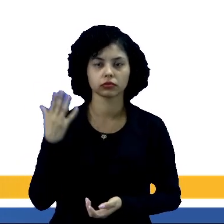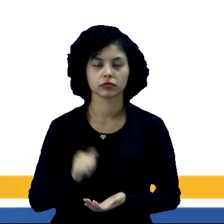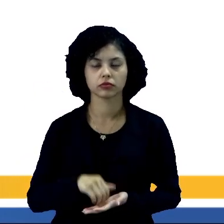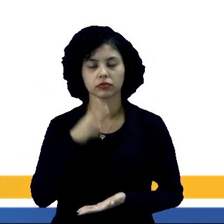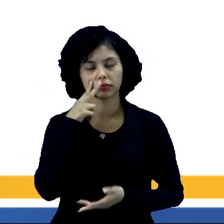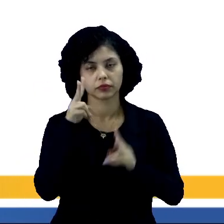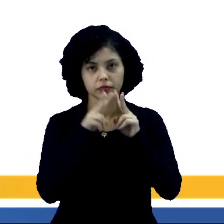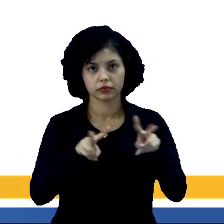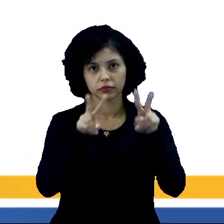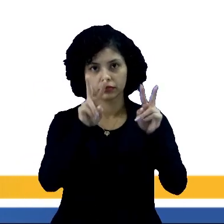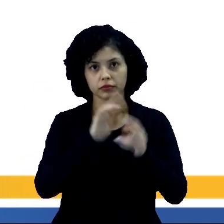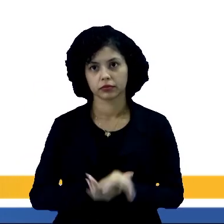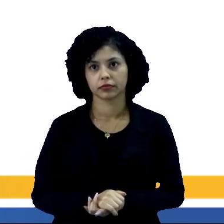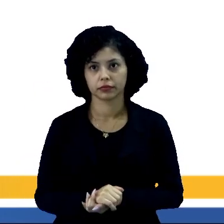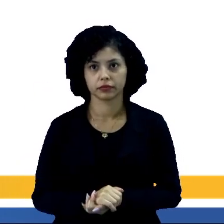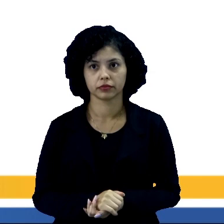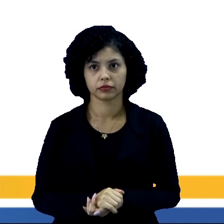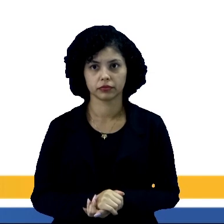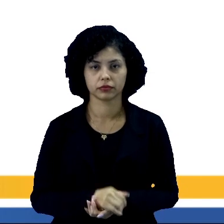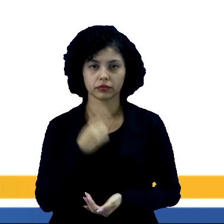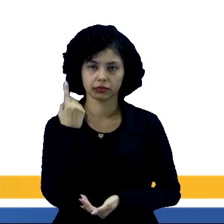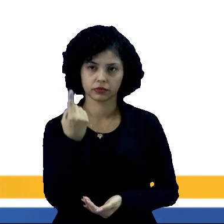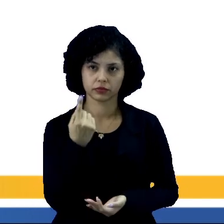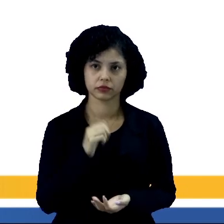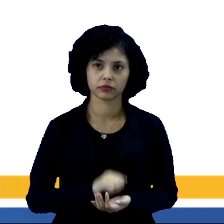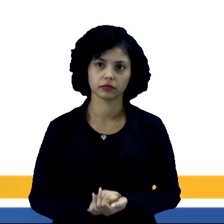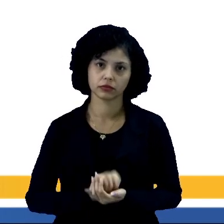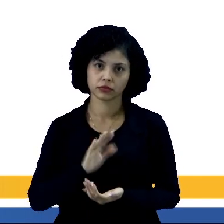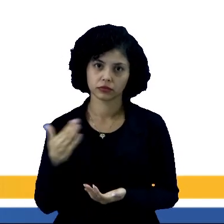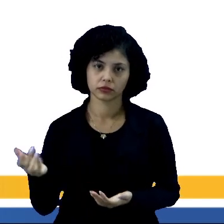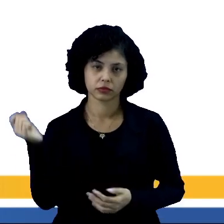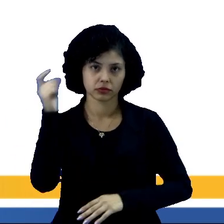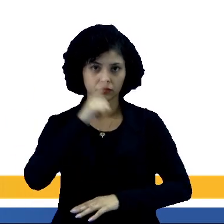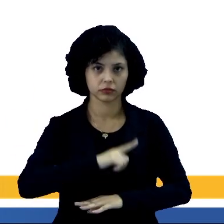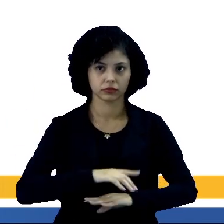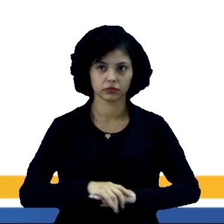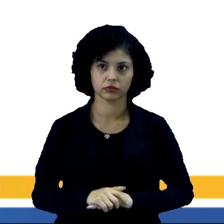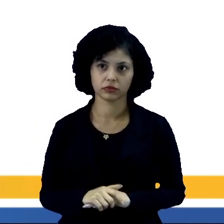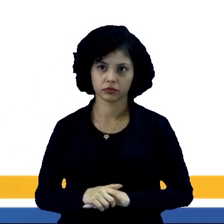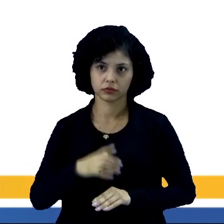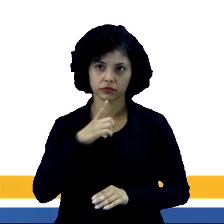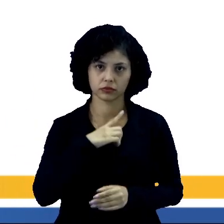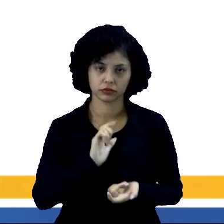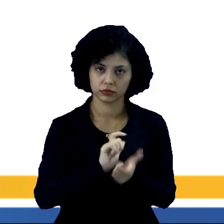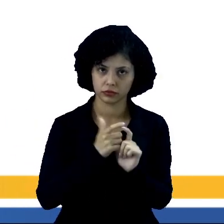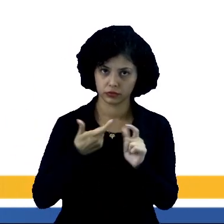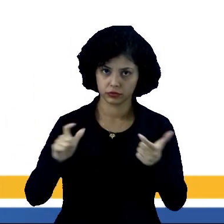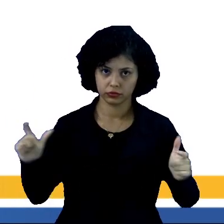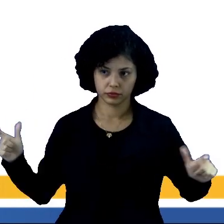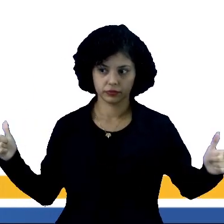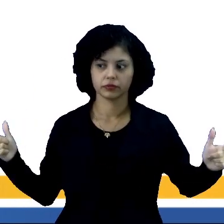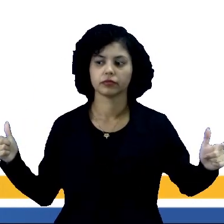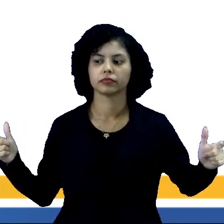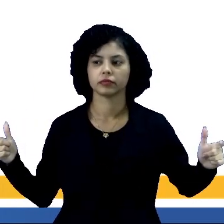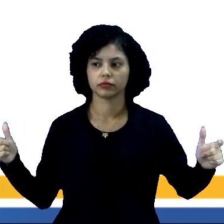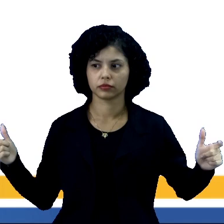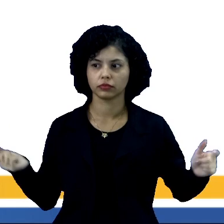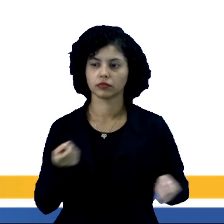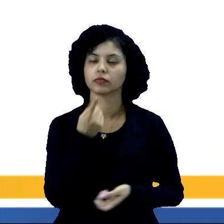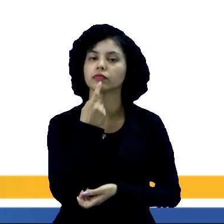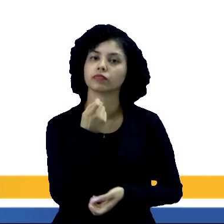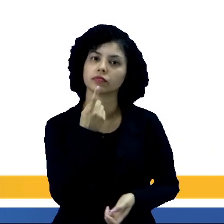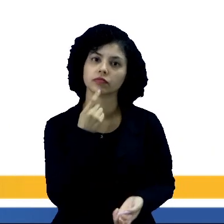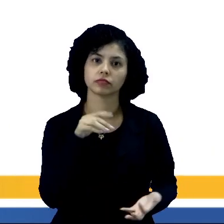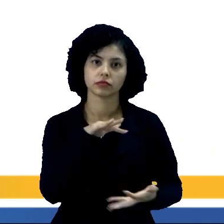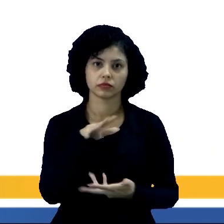que nós visualizamos foi o seguinte, que esse 1 é quando o Sol vai ter uma super expansão, que é o que nós